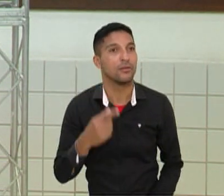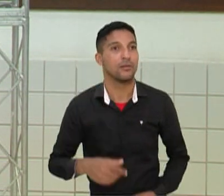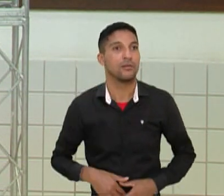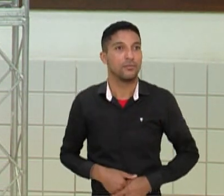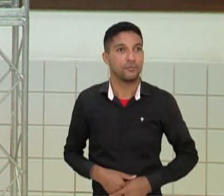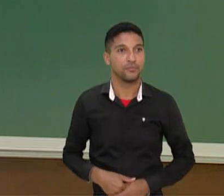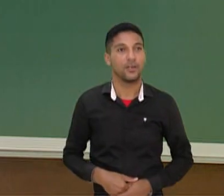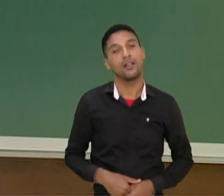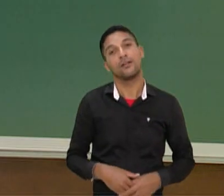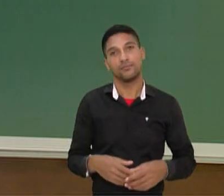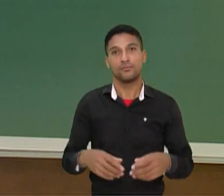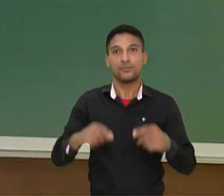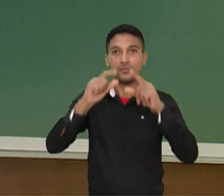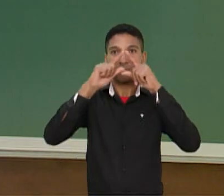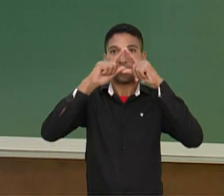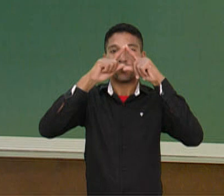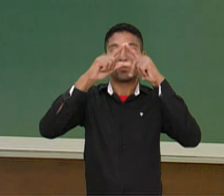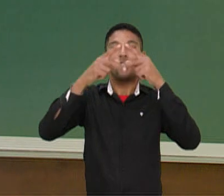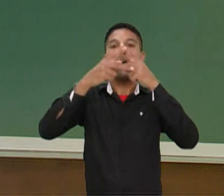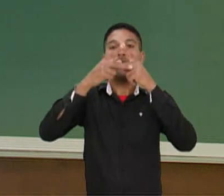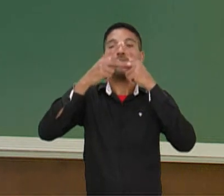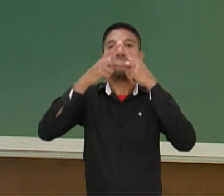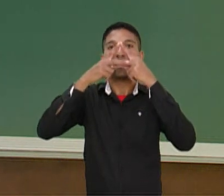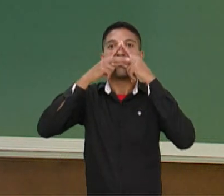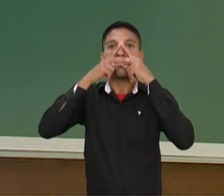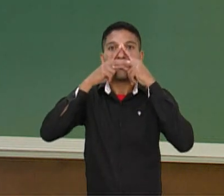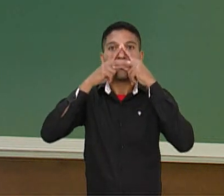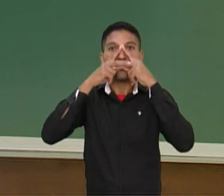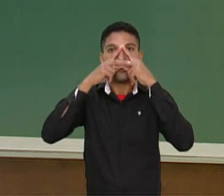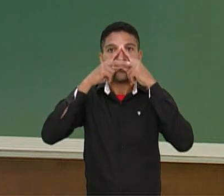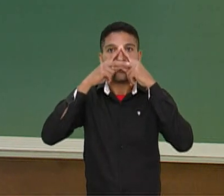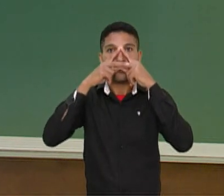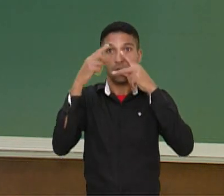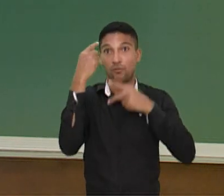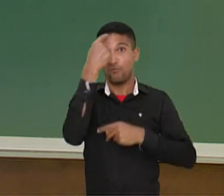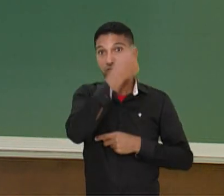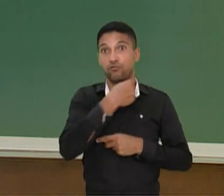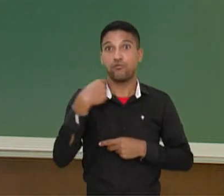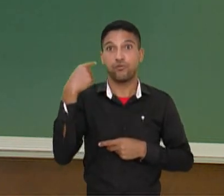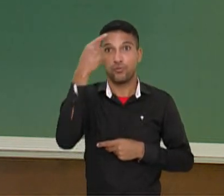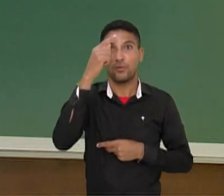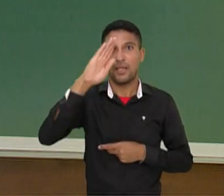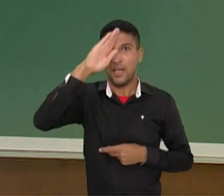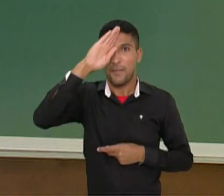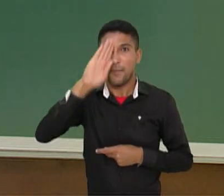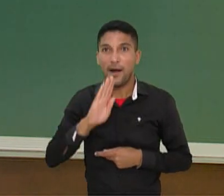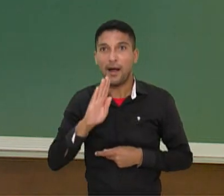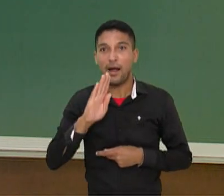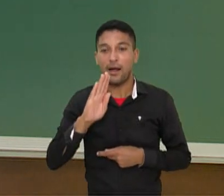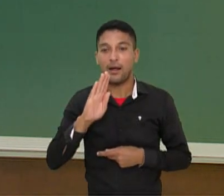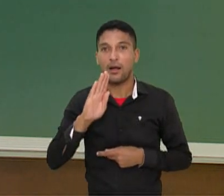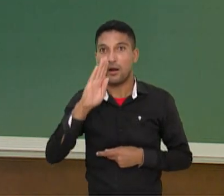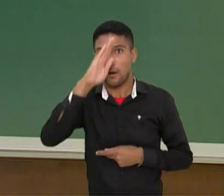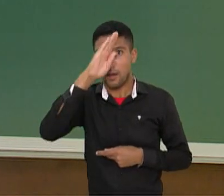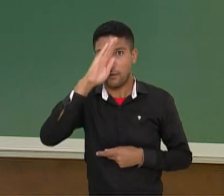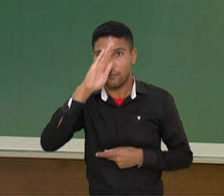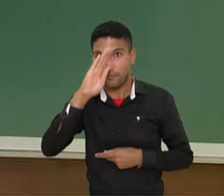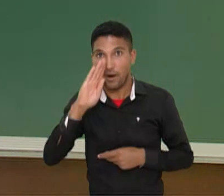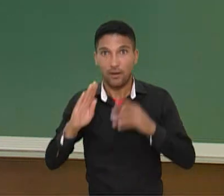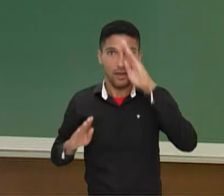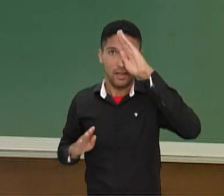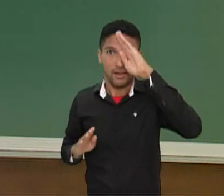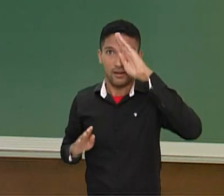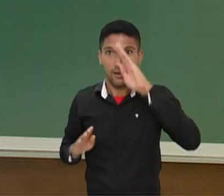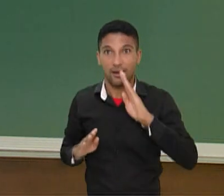ok? Então, dividindo a figura, eu tenho 3 triângulos. Professora, eu não dividi do vértice A, eu peguei daqui, ó, e